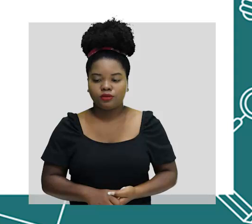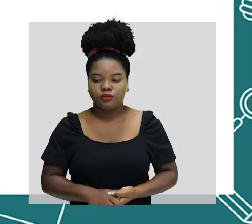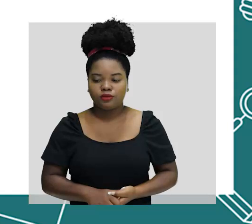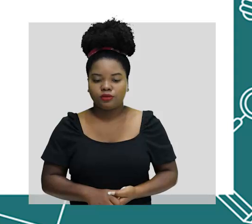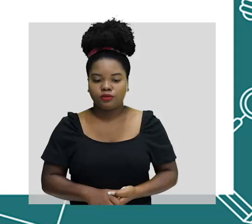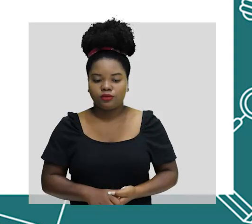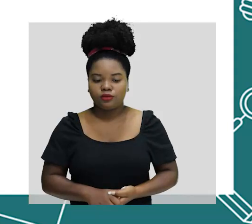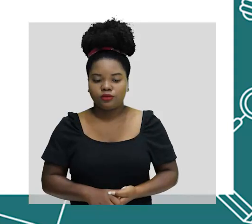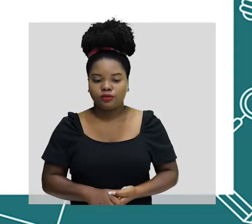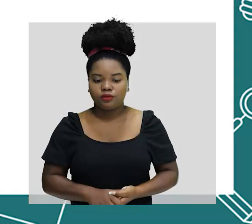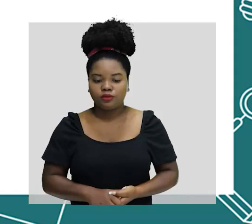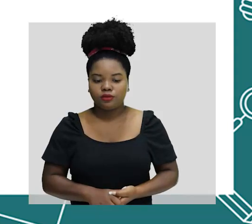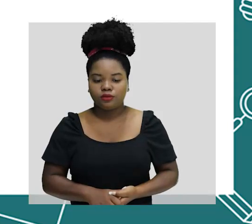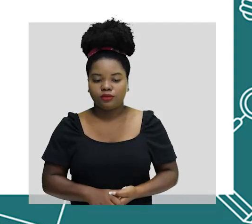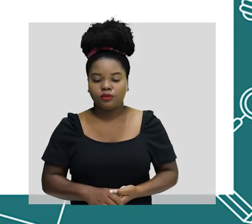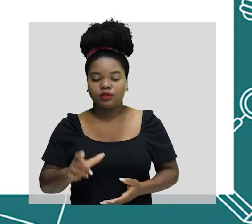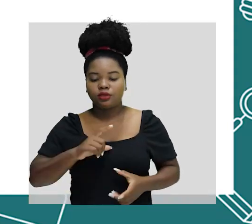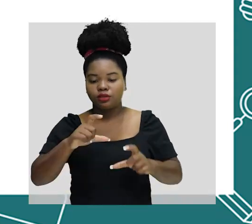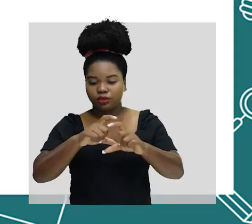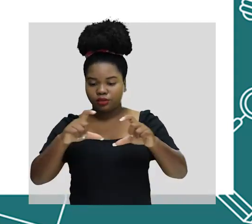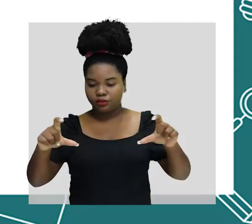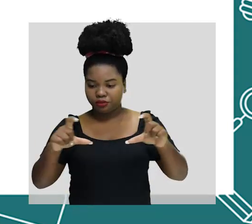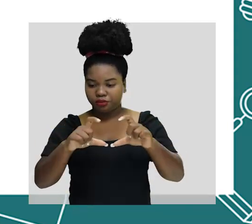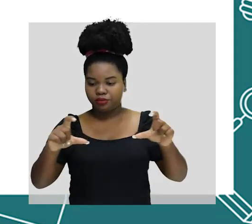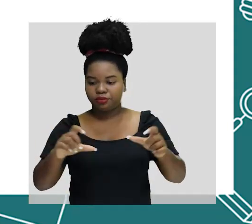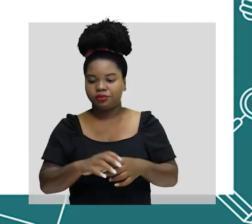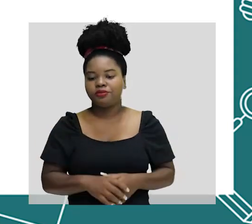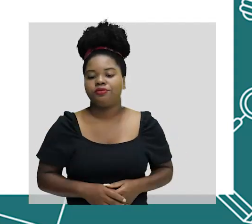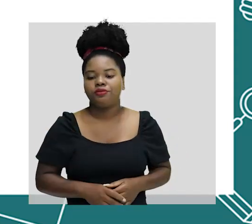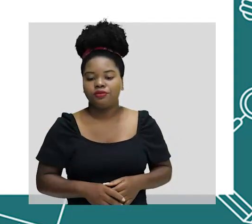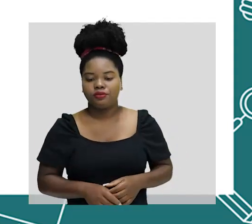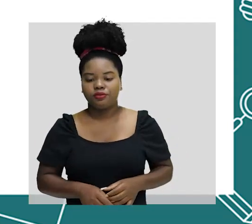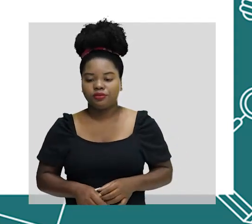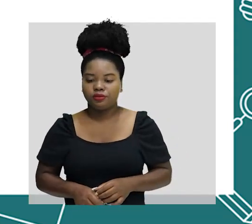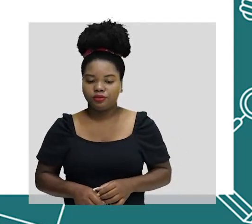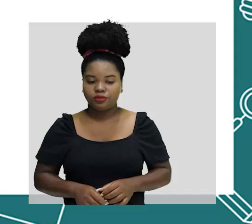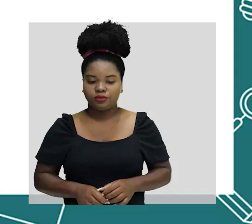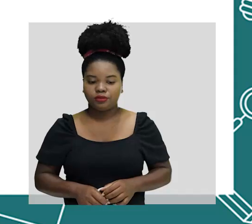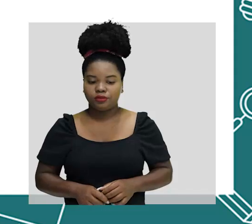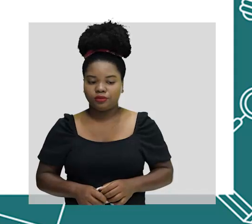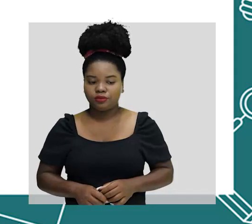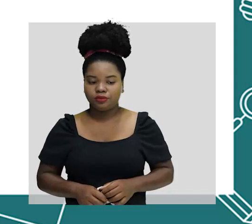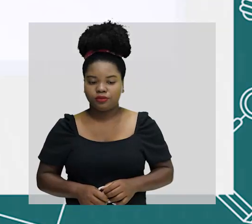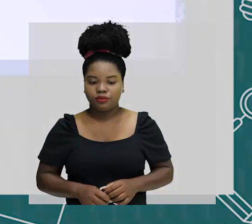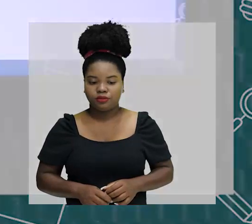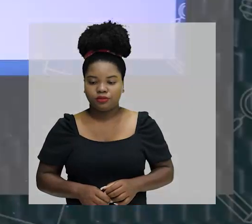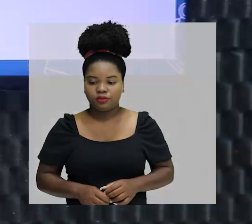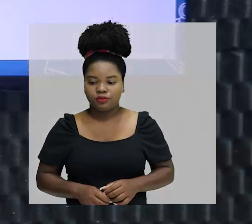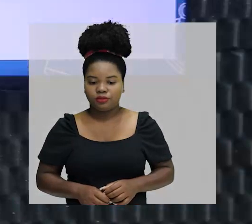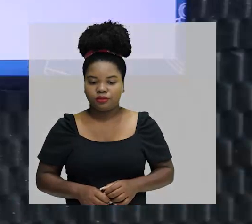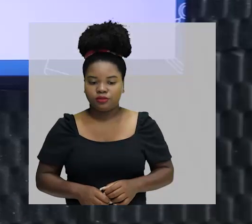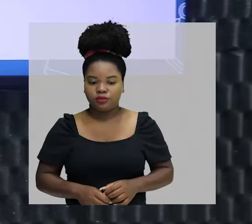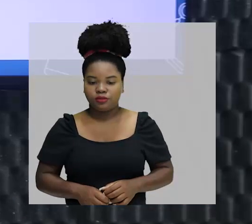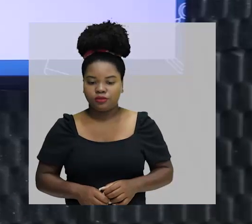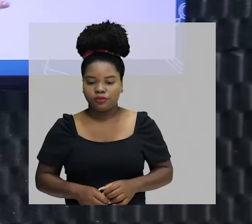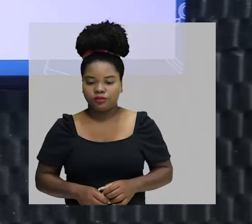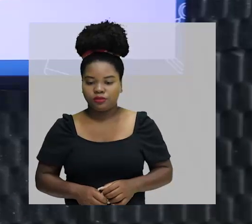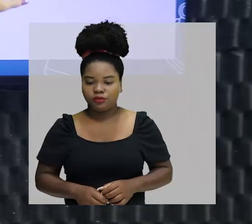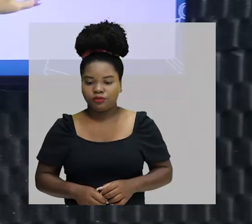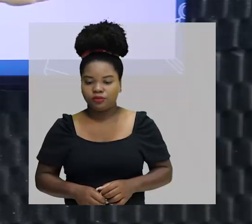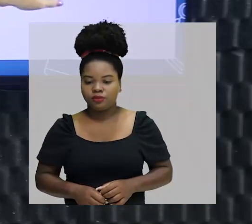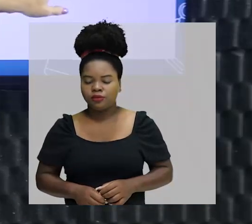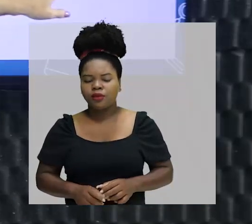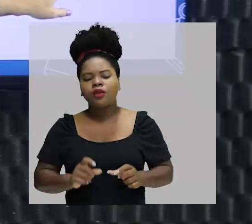correto do ING. A frase é: What will you do after watching the movie?